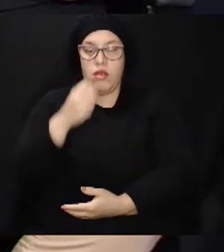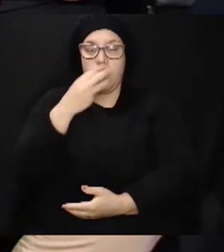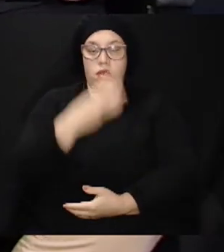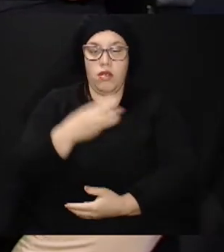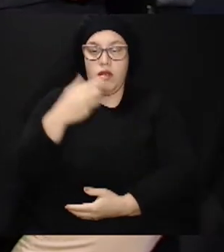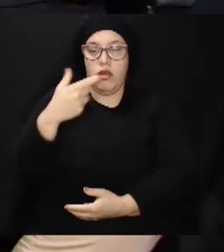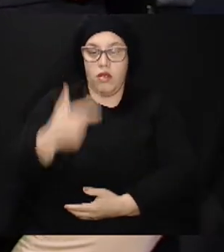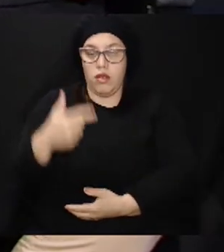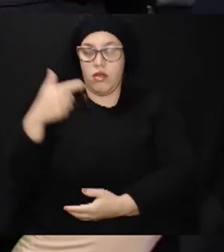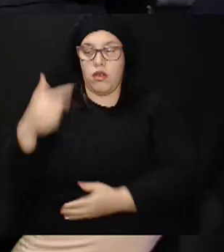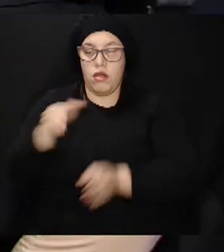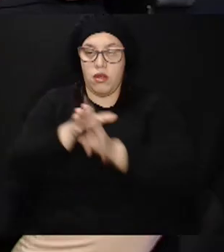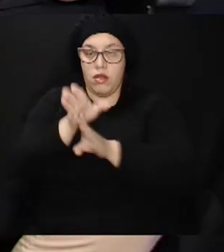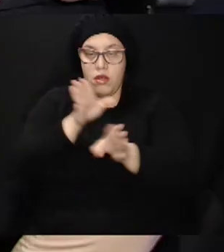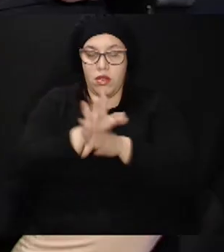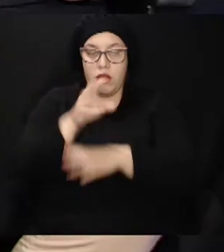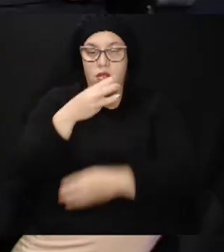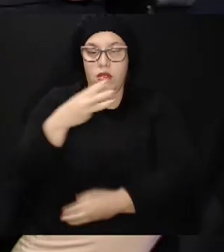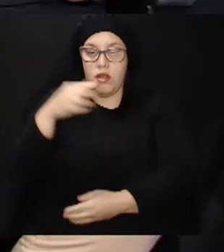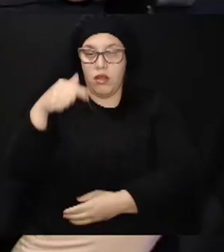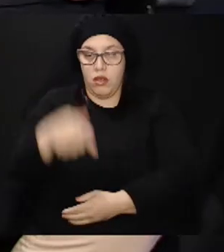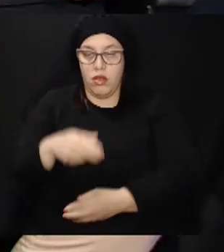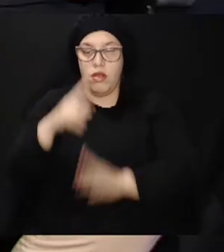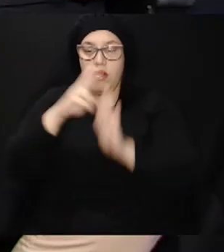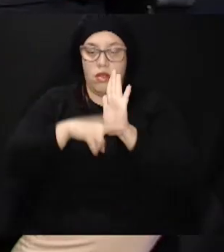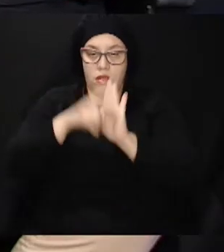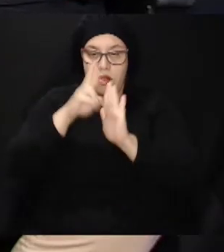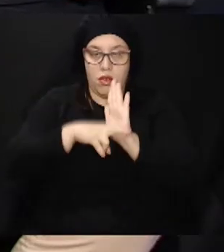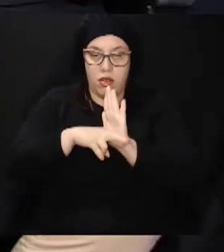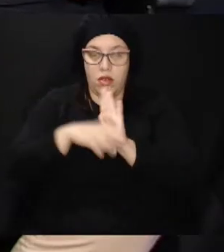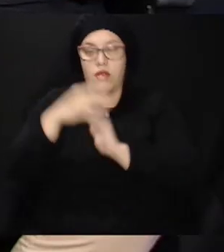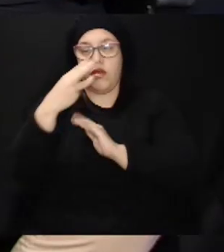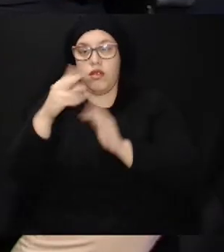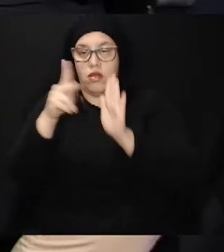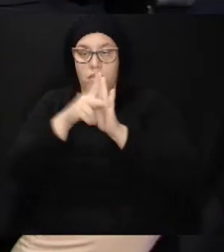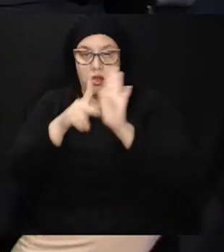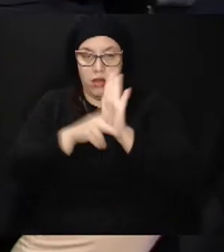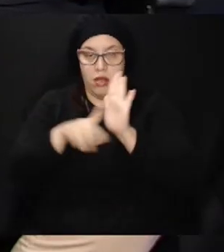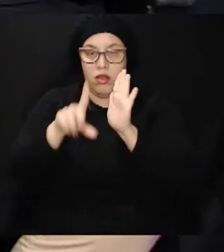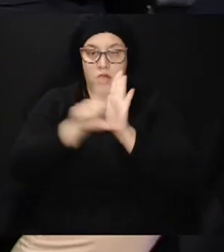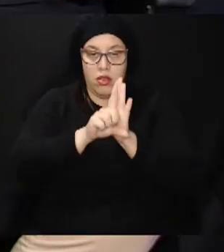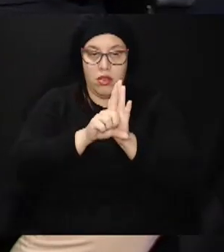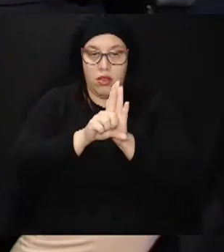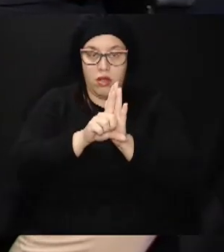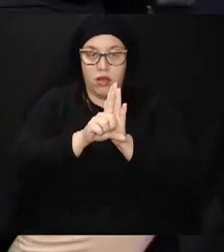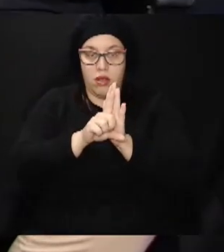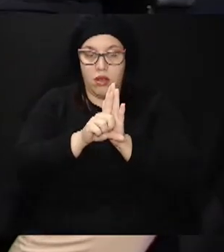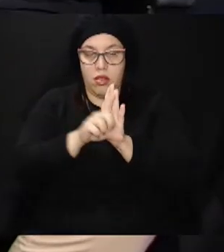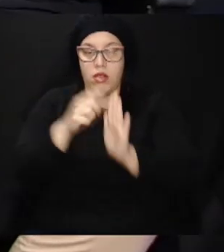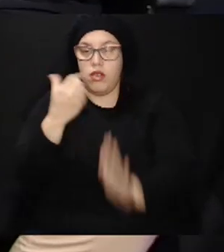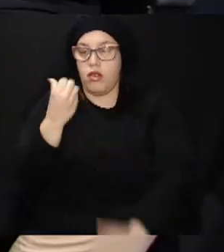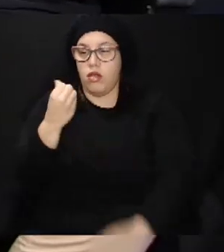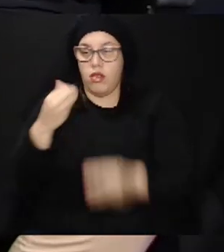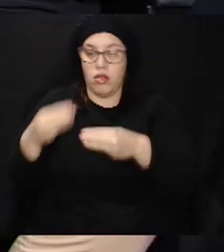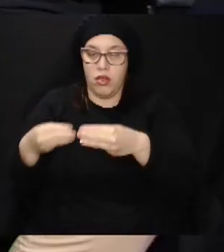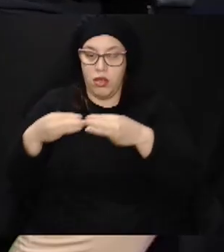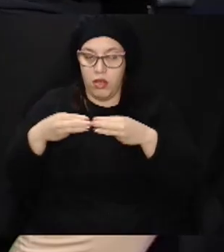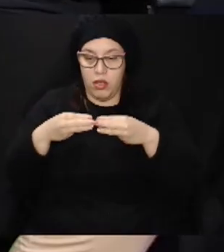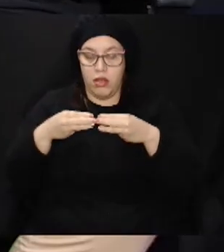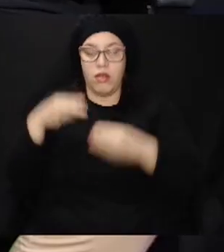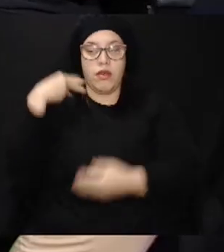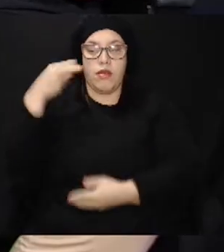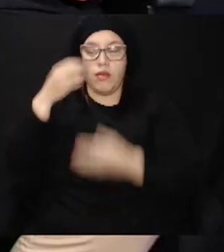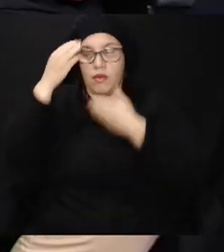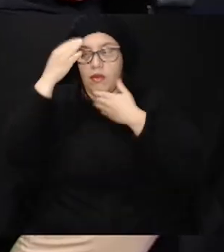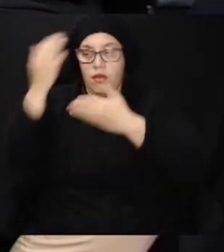322 indicações, 37 requerimentos, 3 projetos de lei ordinária e 6 moções. Vereador, muito obrigado